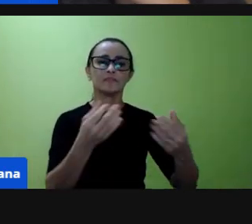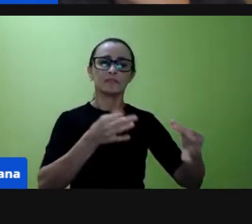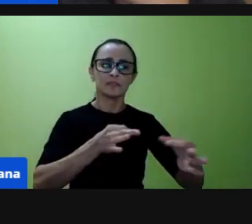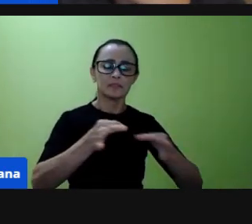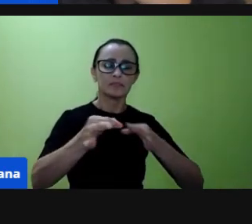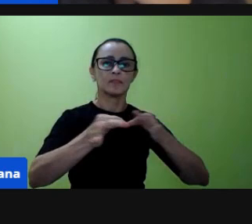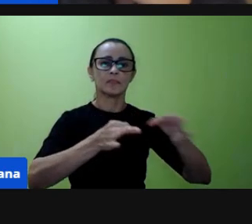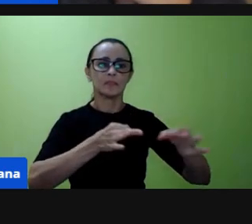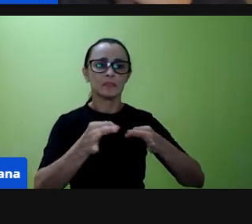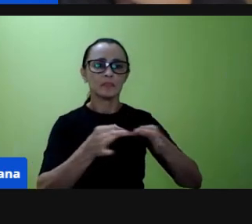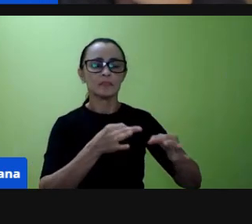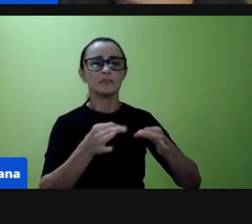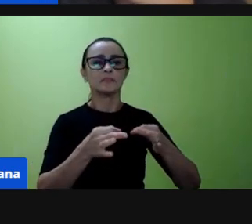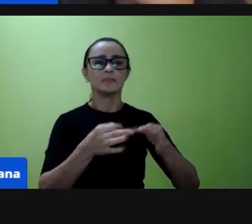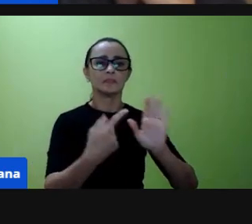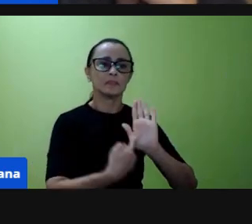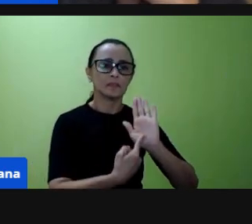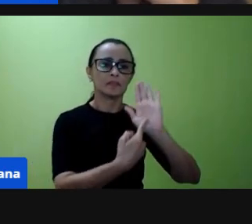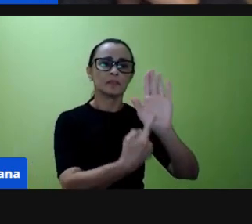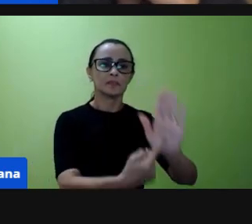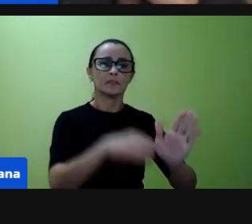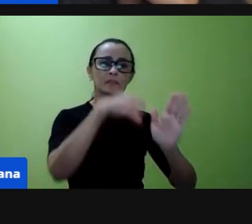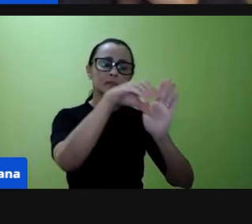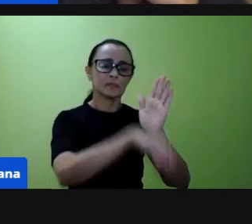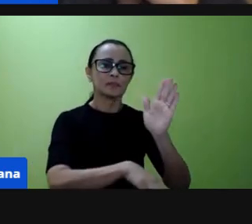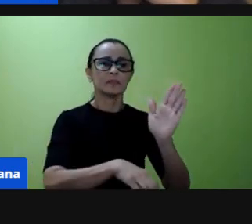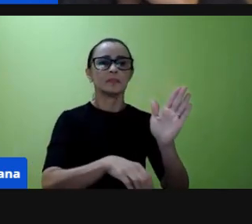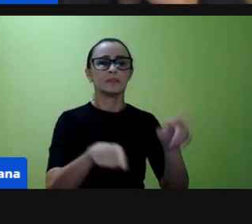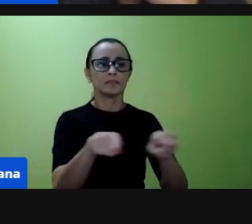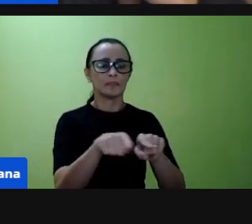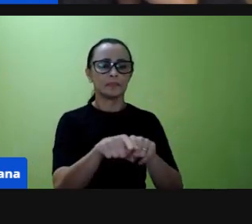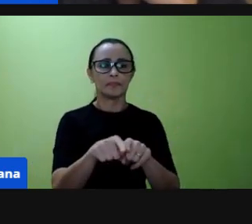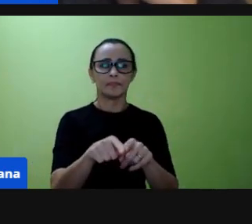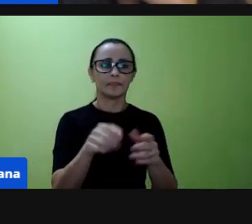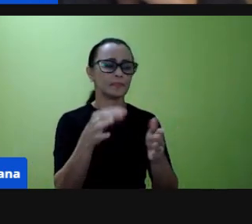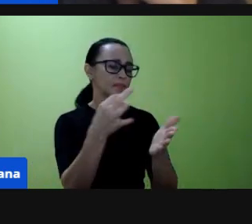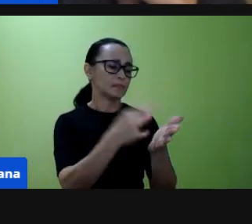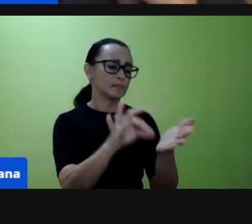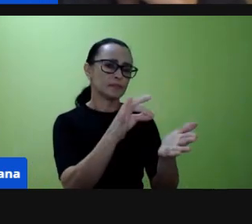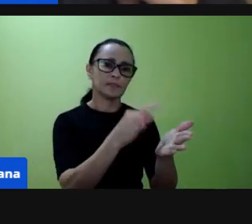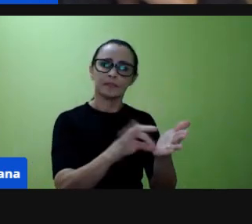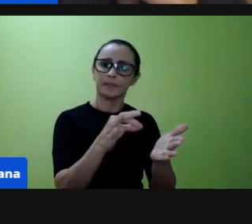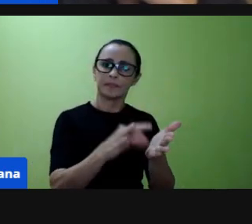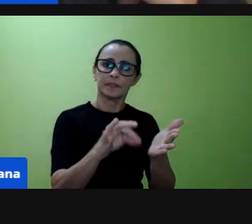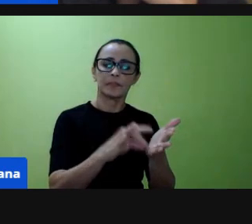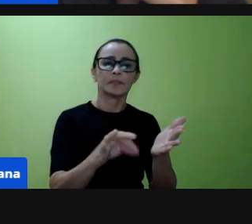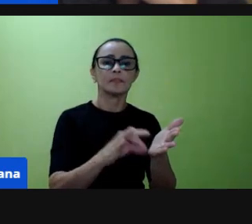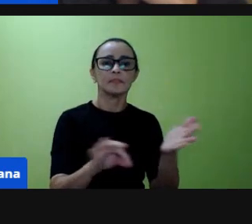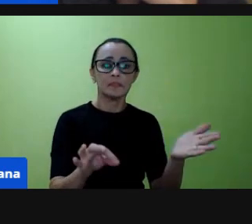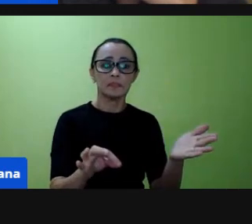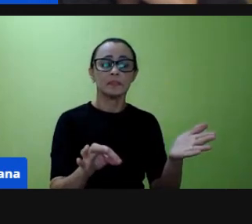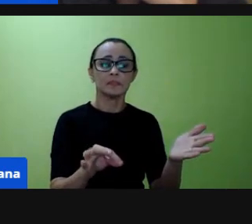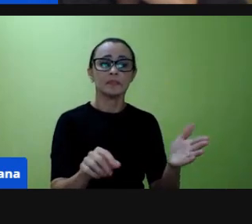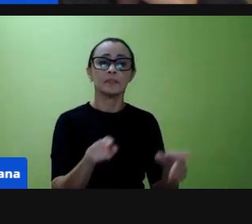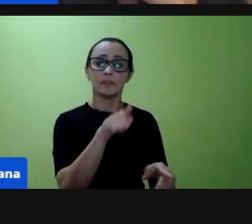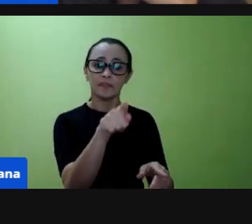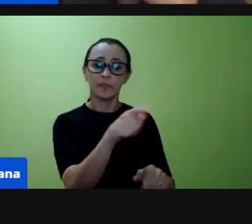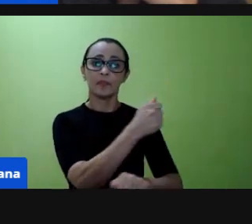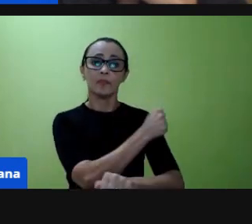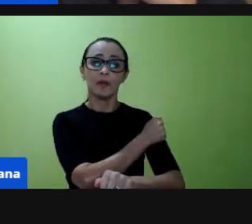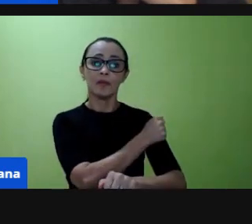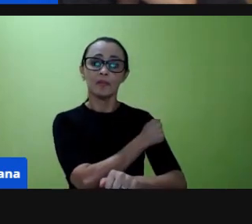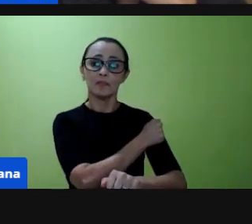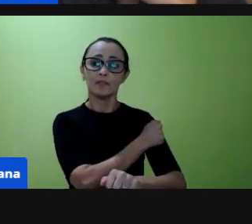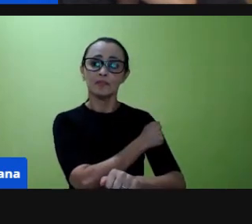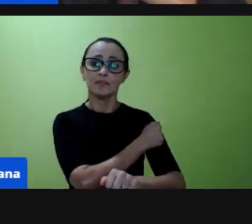trabalhando algumas correções, né, utilizando também essa participação dele. Também foi uma sugestão de um aluno que me deu. Eu nunca tinha